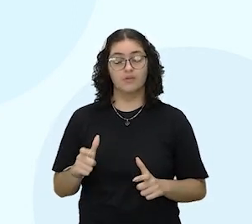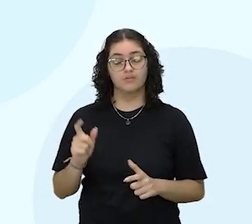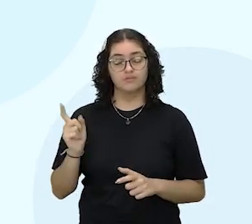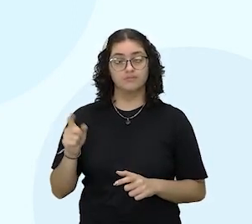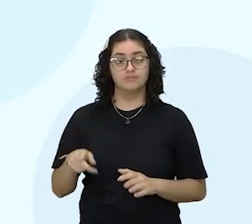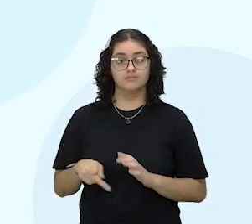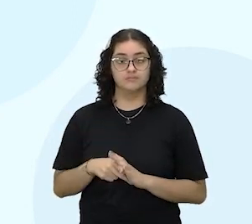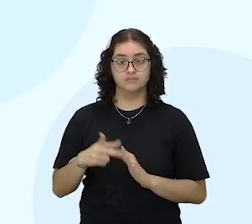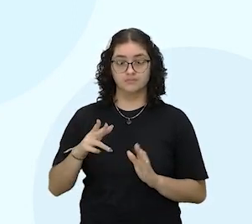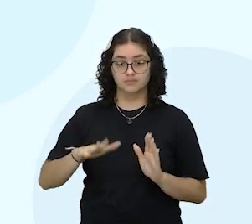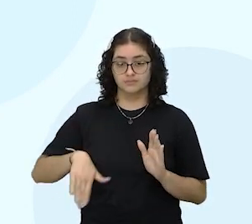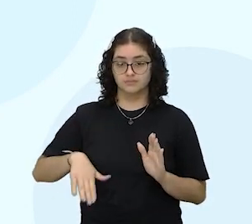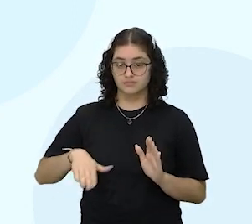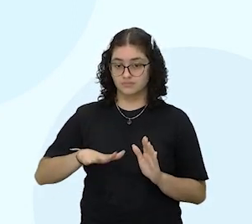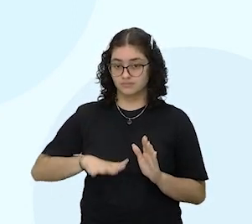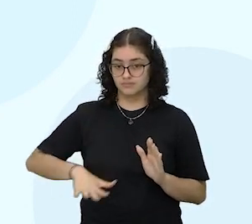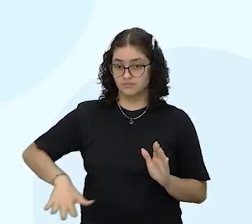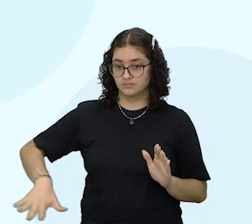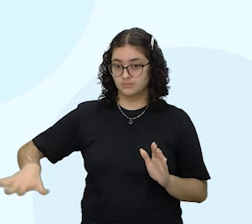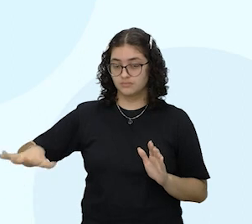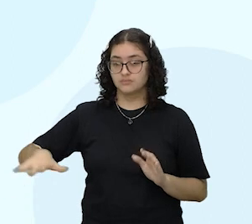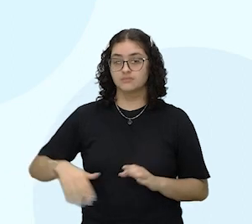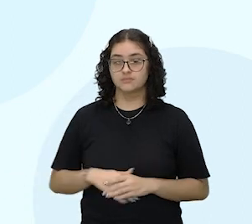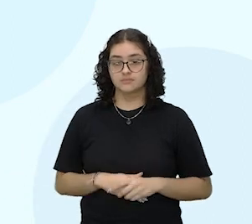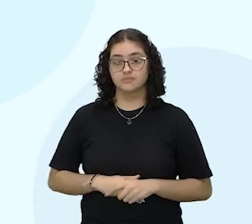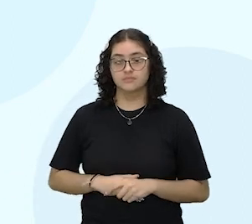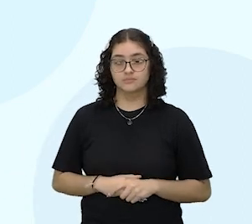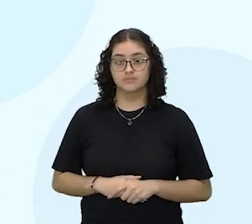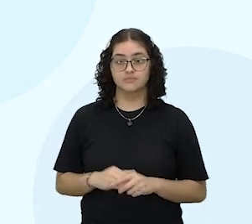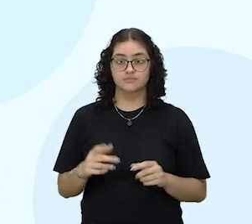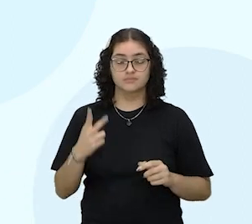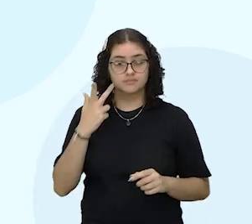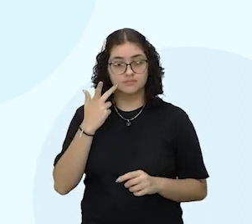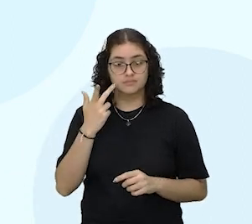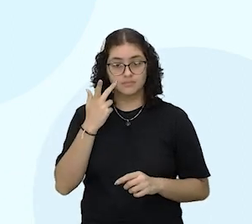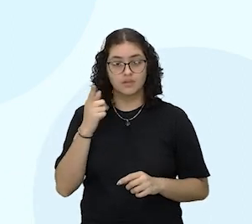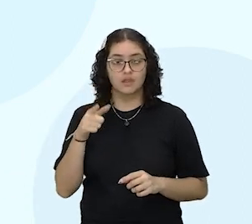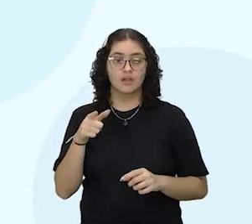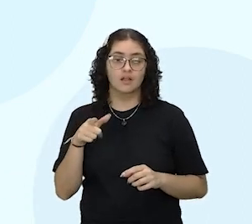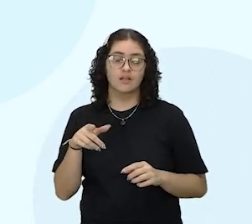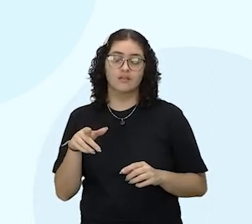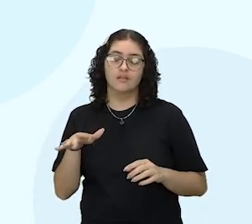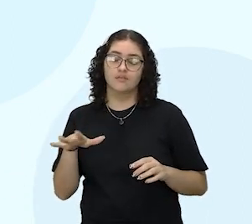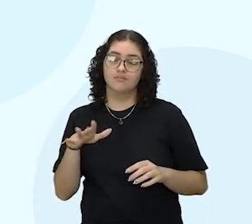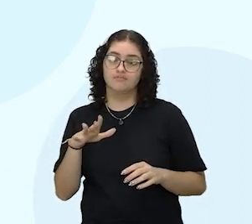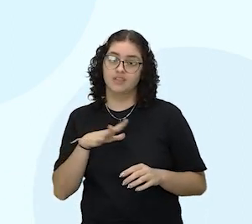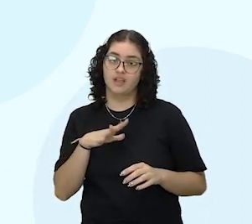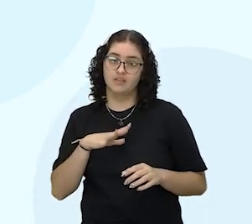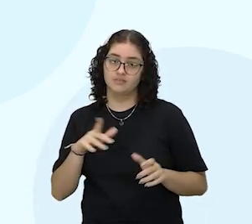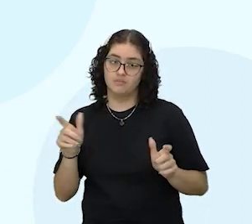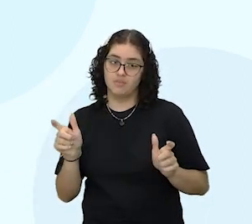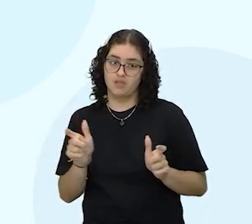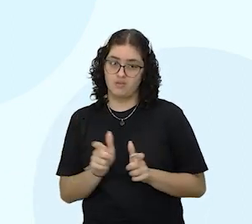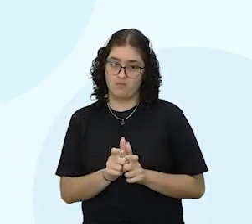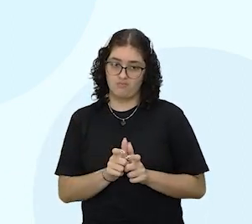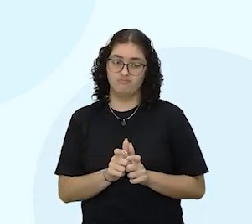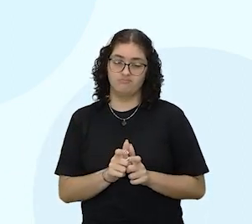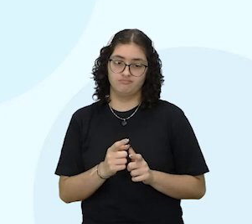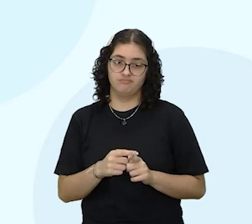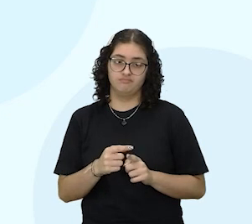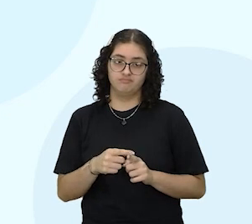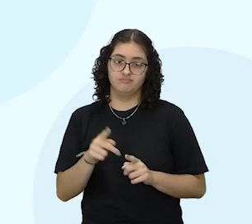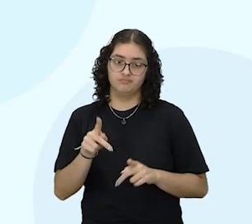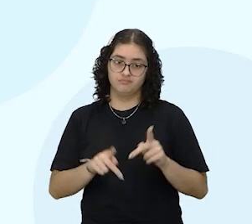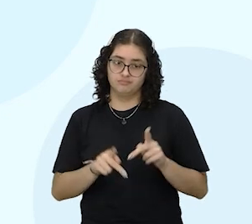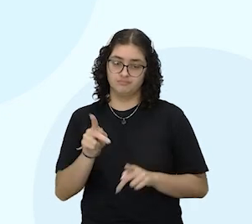no litoral. A gente vai entrando, aí normalmente são cidades já menores, as bolinhas são sempre menores, porque tem uma